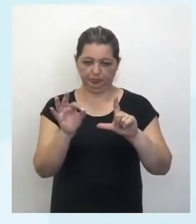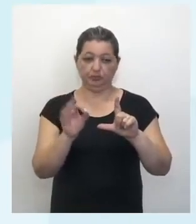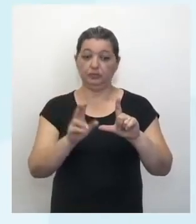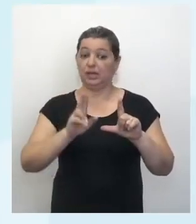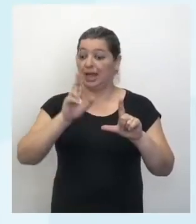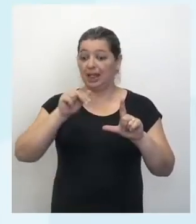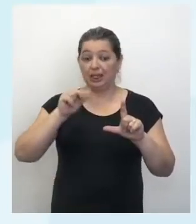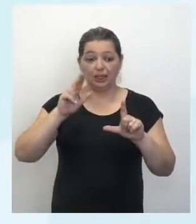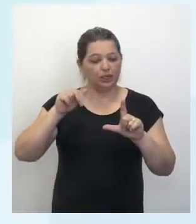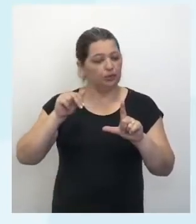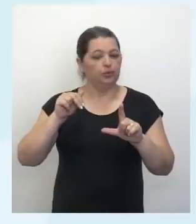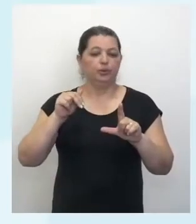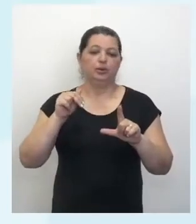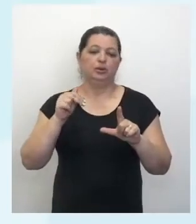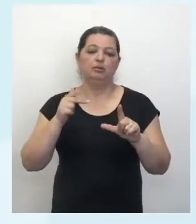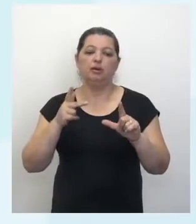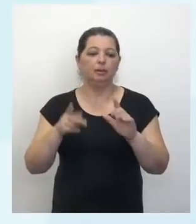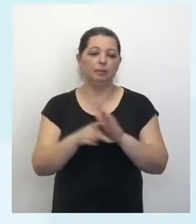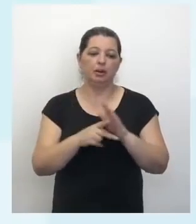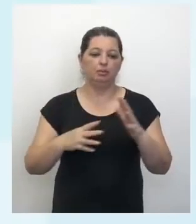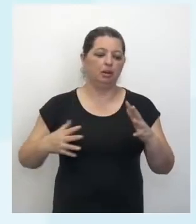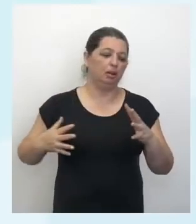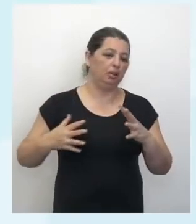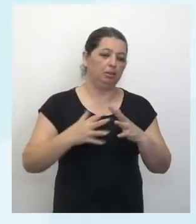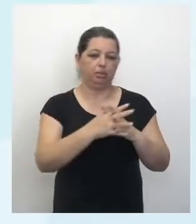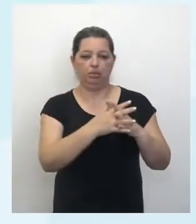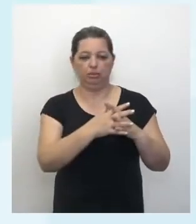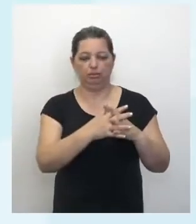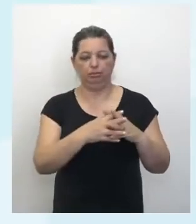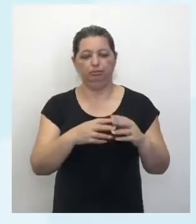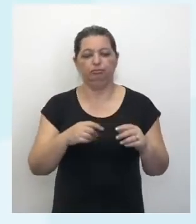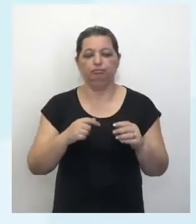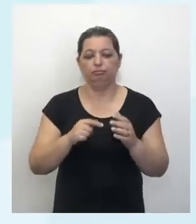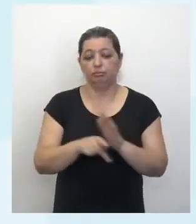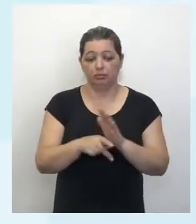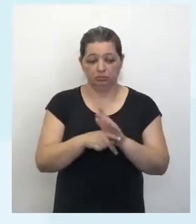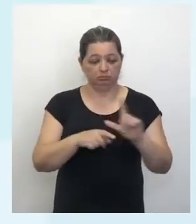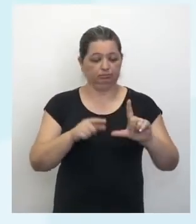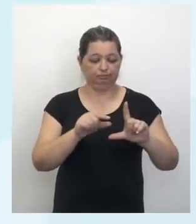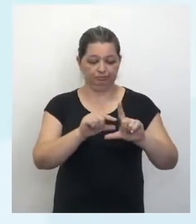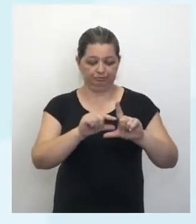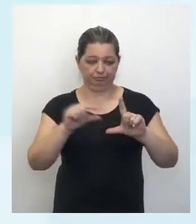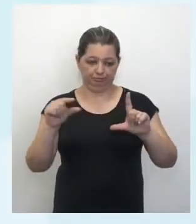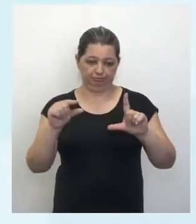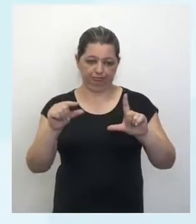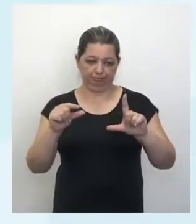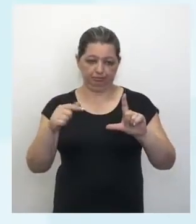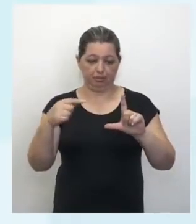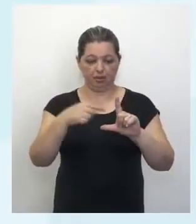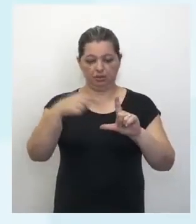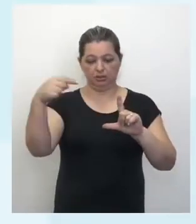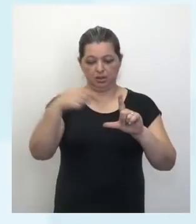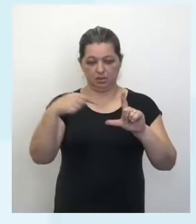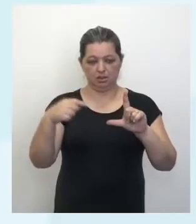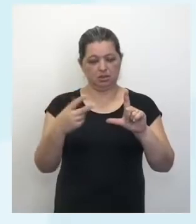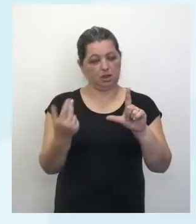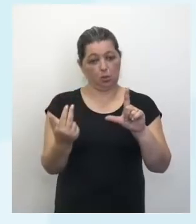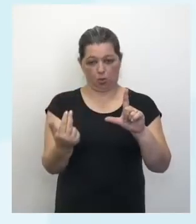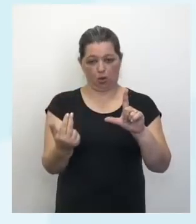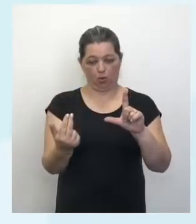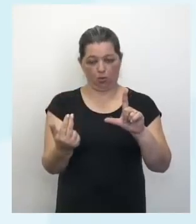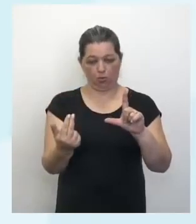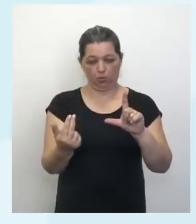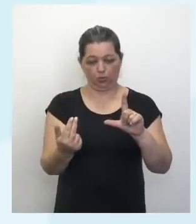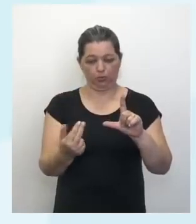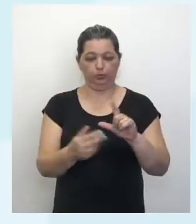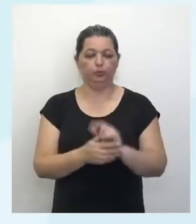se cruzar, né? Isso que é a ideia de paralelo. Qualquer ponto de uma reta está à mesma distância do outro lado, tá certo?